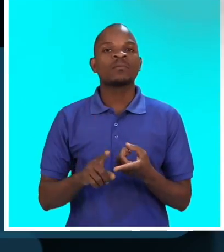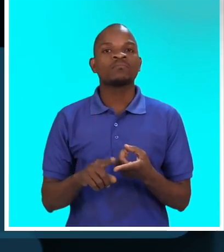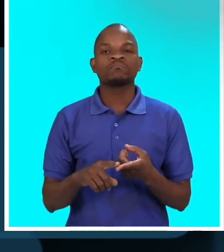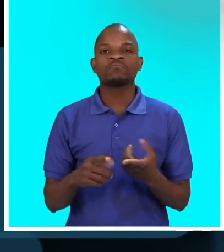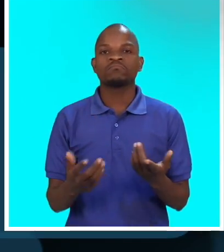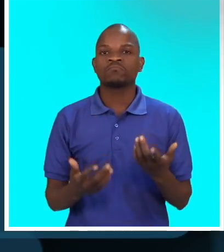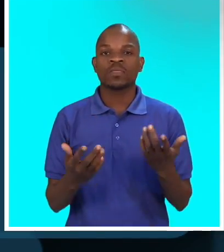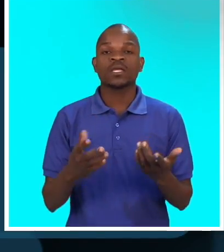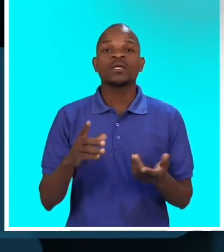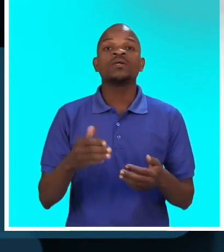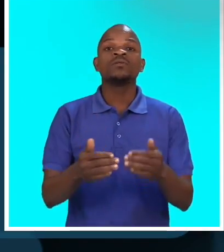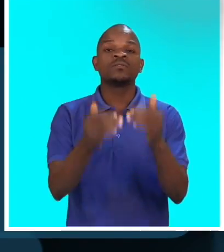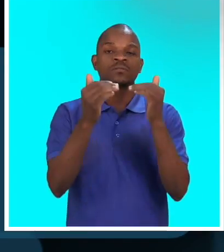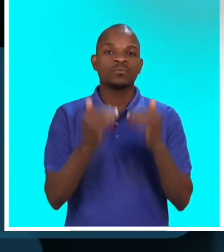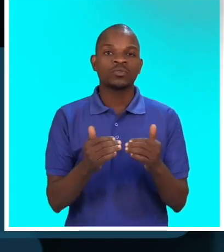muita rua.